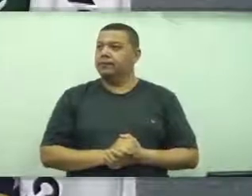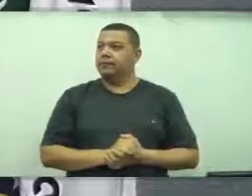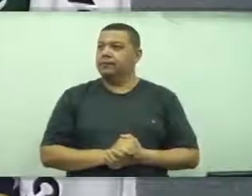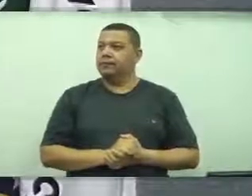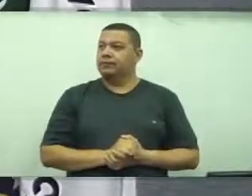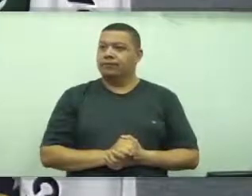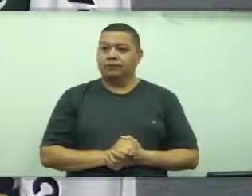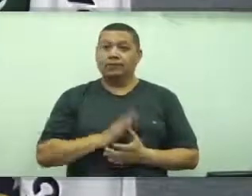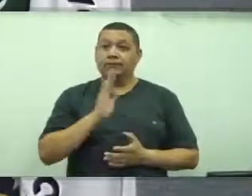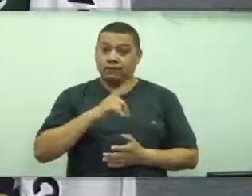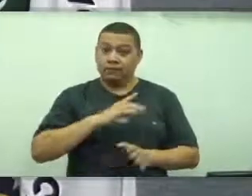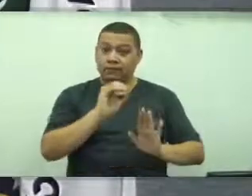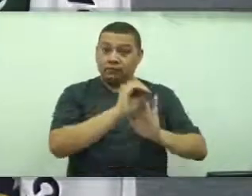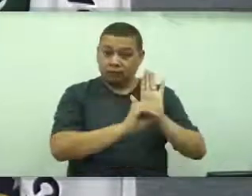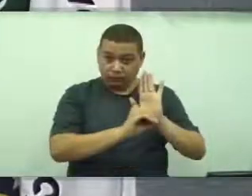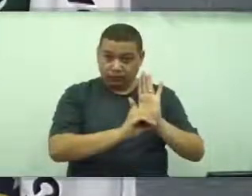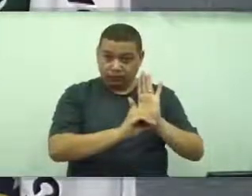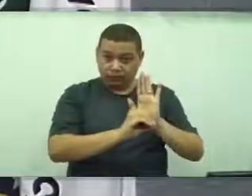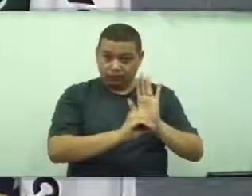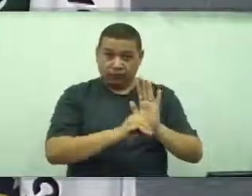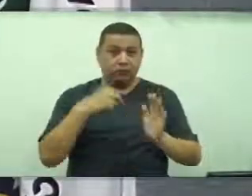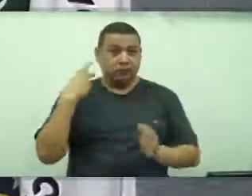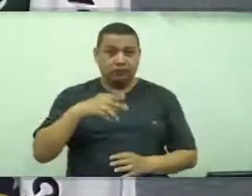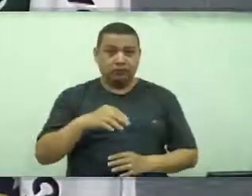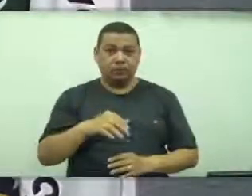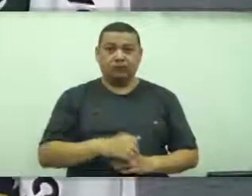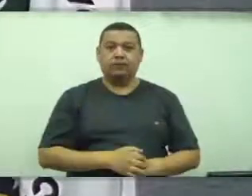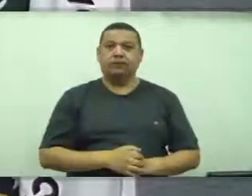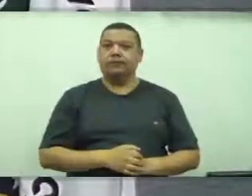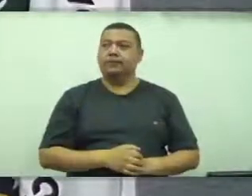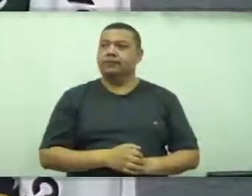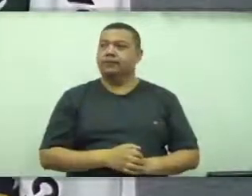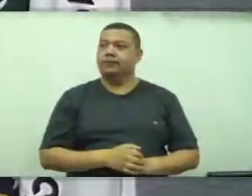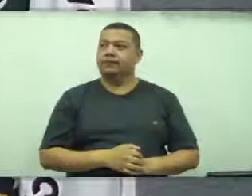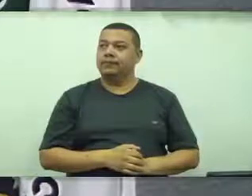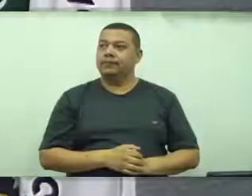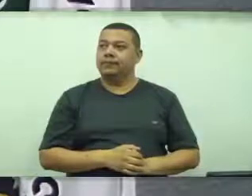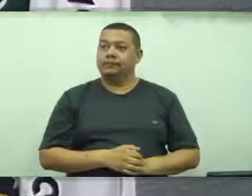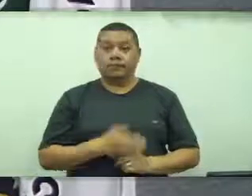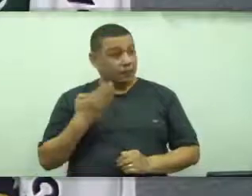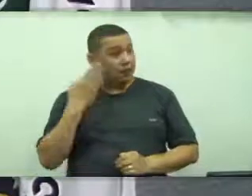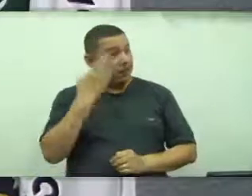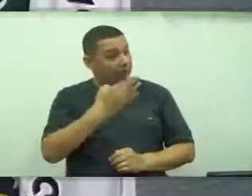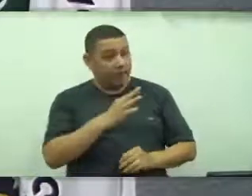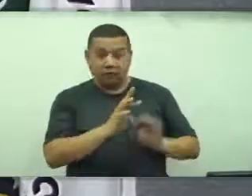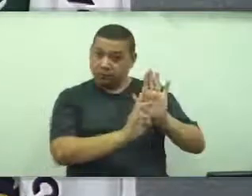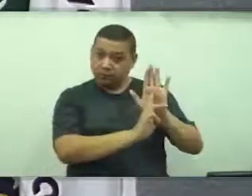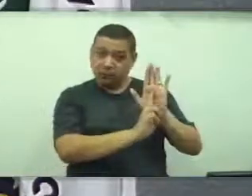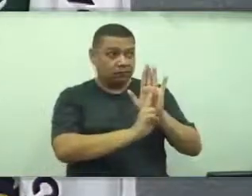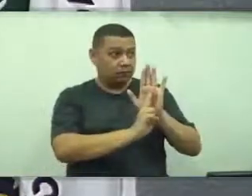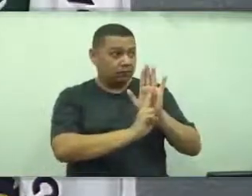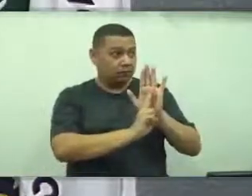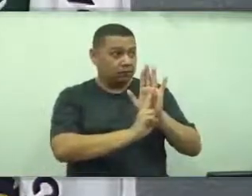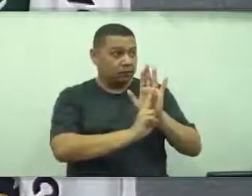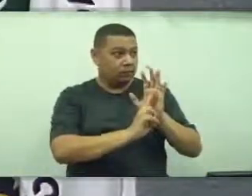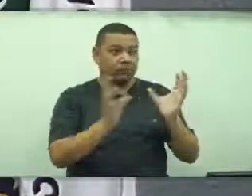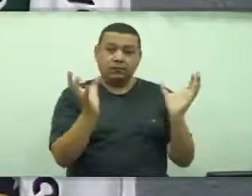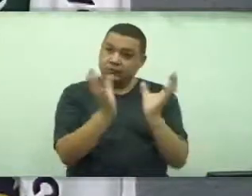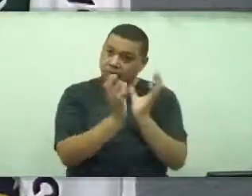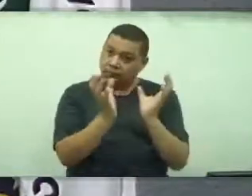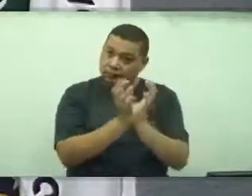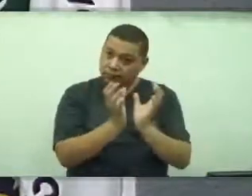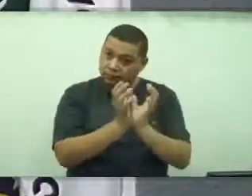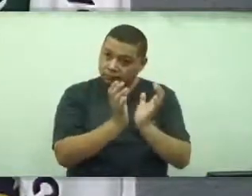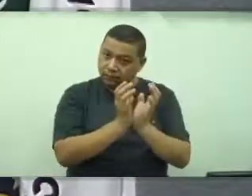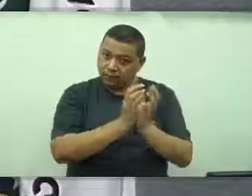o ofício do vereador Miduim, pedindo que vá no Riozinho com a equipe de máquina da Secretaria